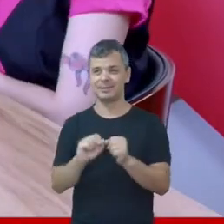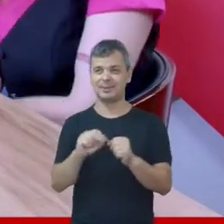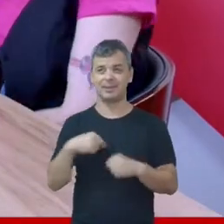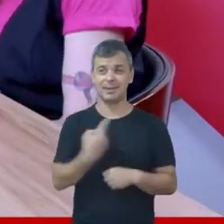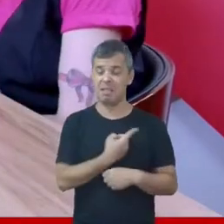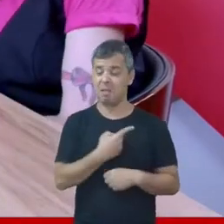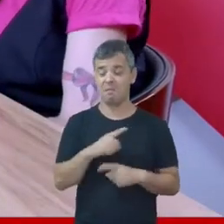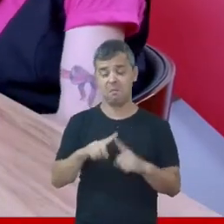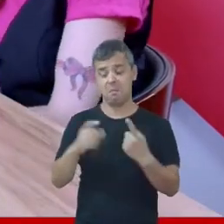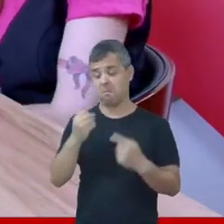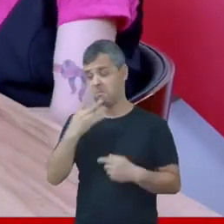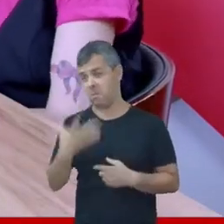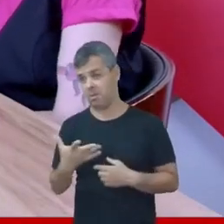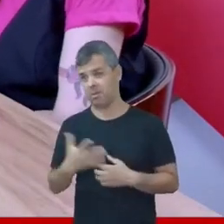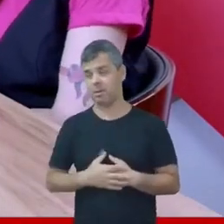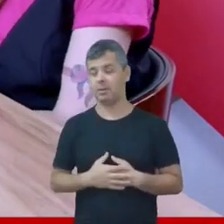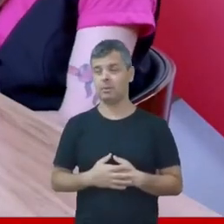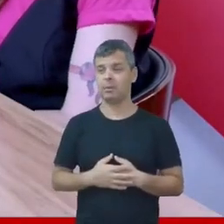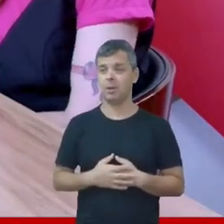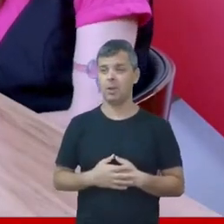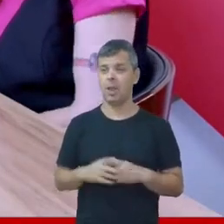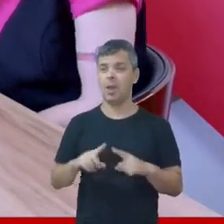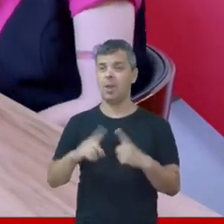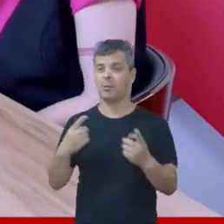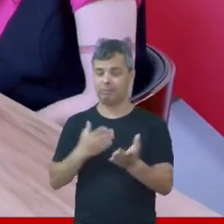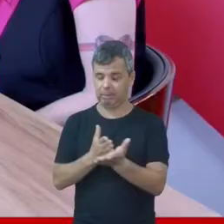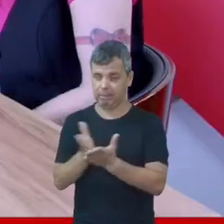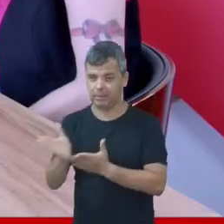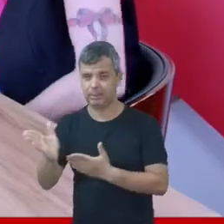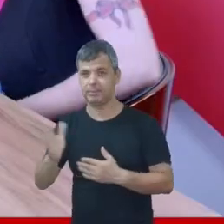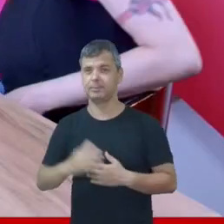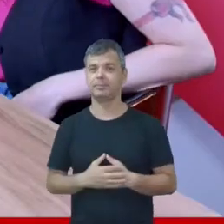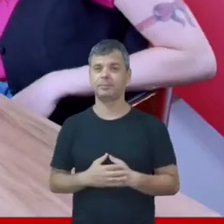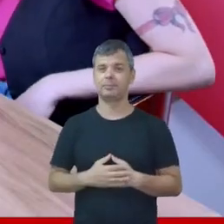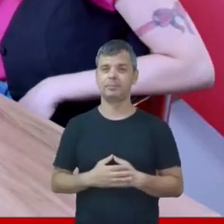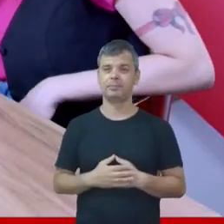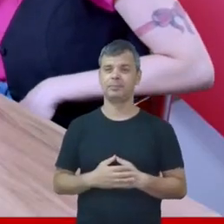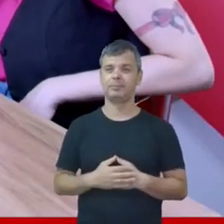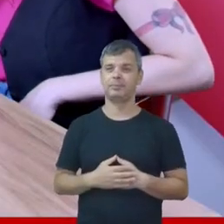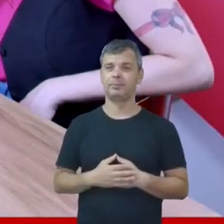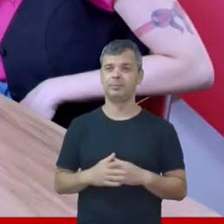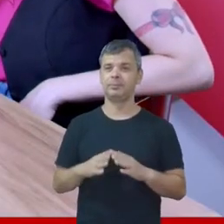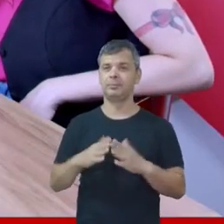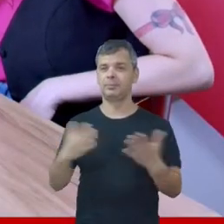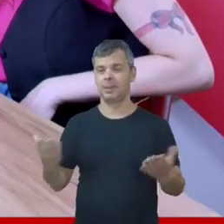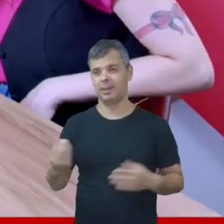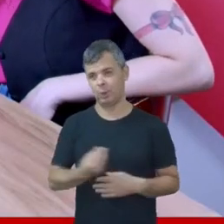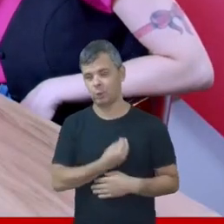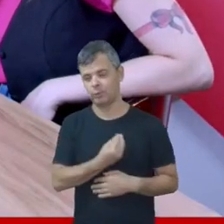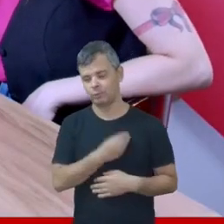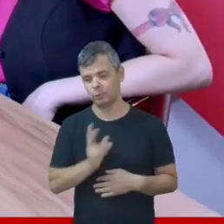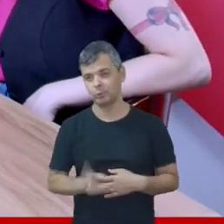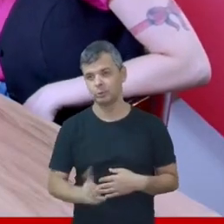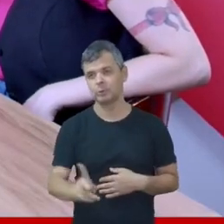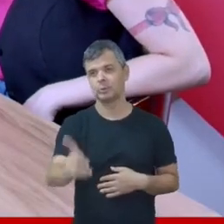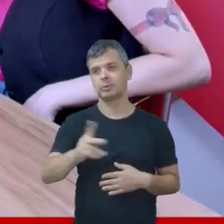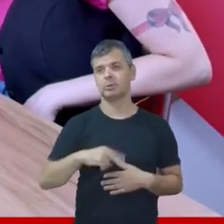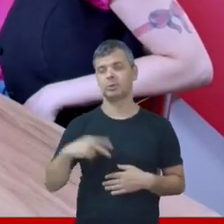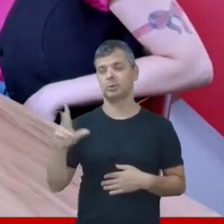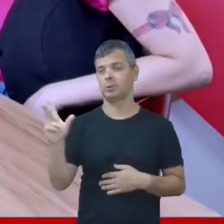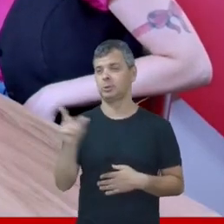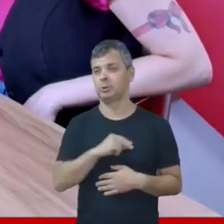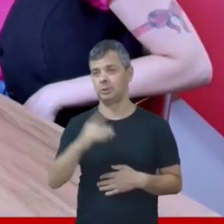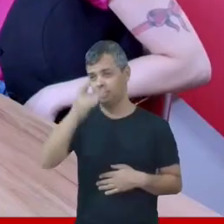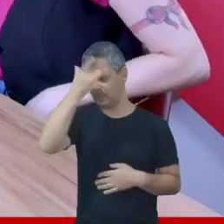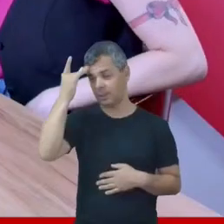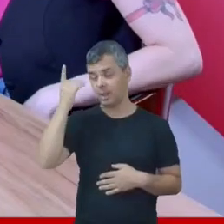Não foi nada disso. Outros rumos foram tomados. Esse foi o dia que ele decidiu não ser. É isso, não. Nossa, gente.